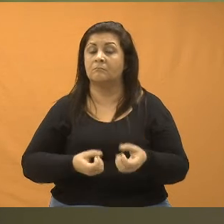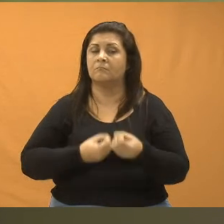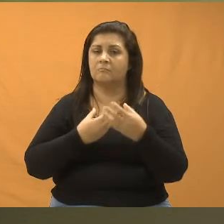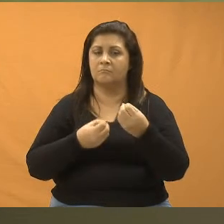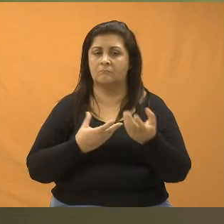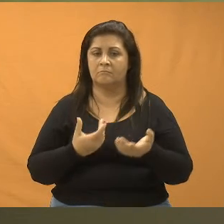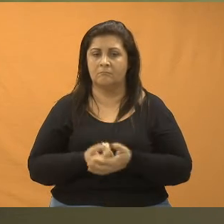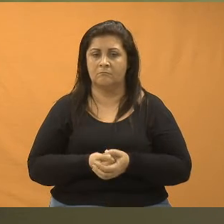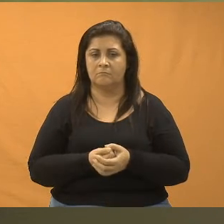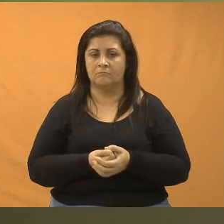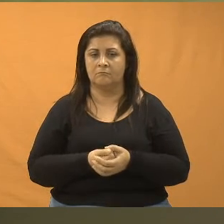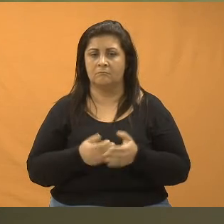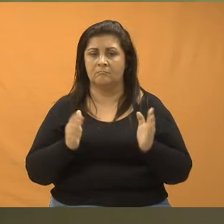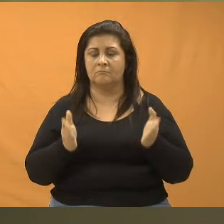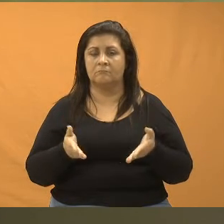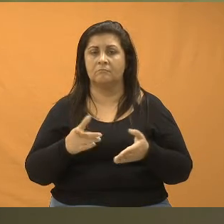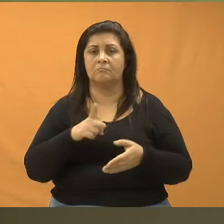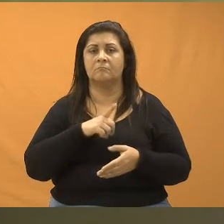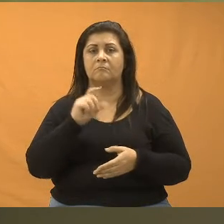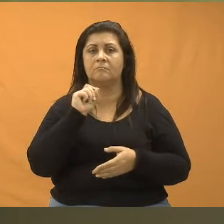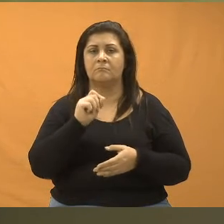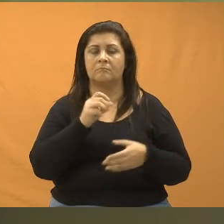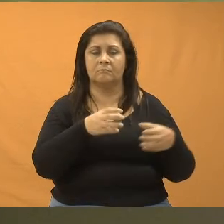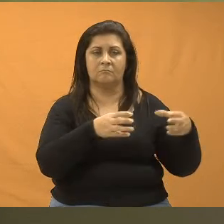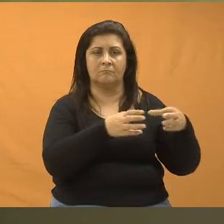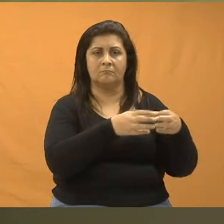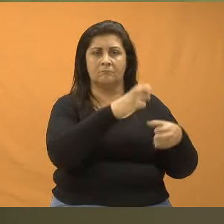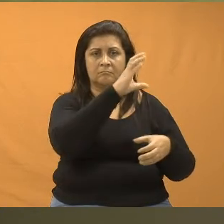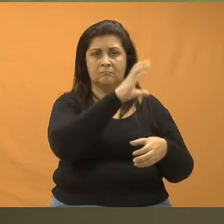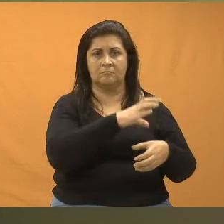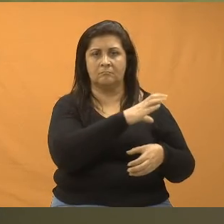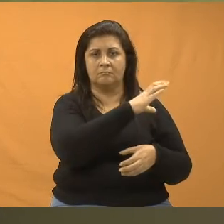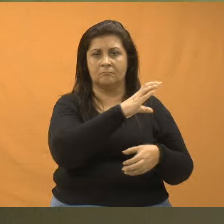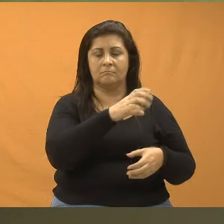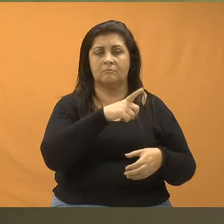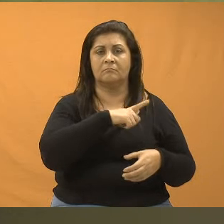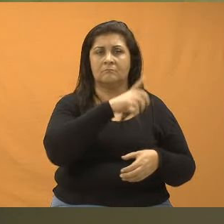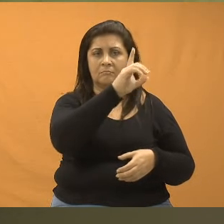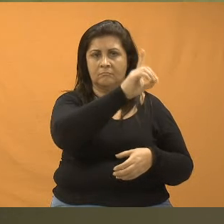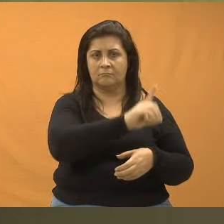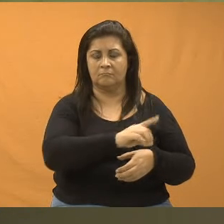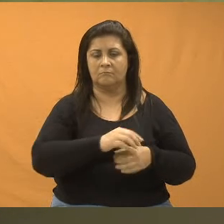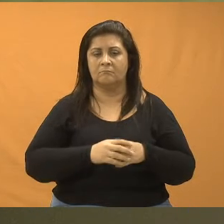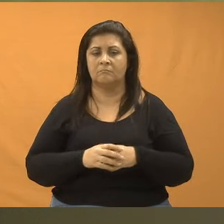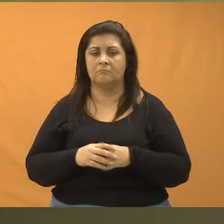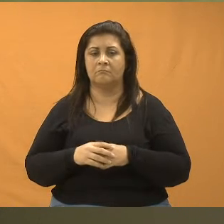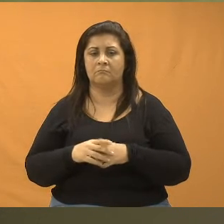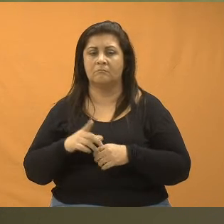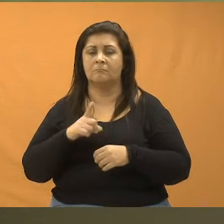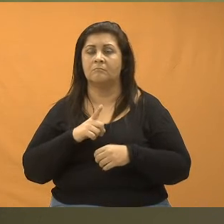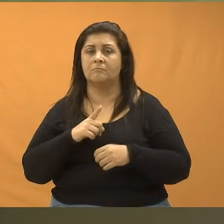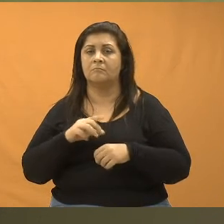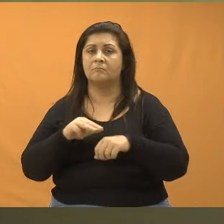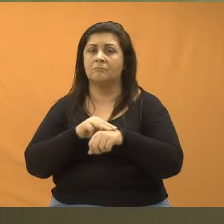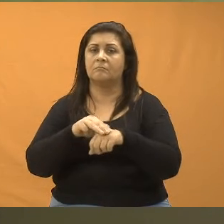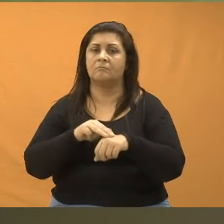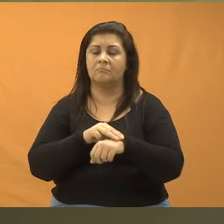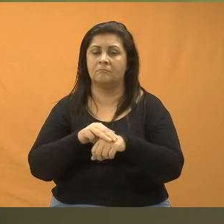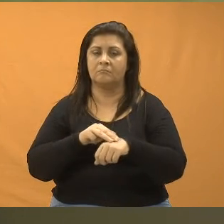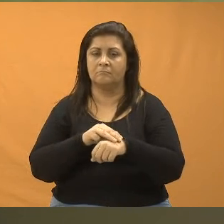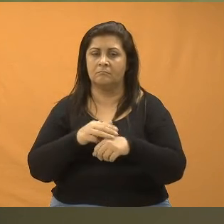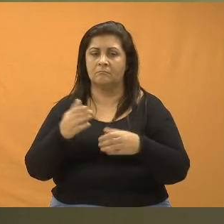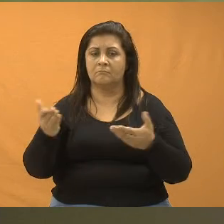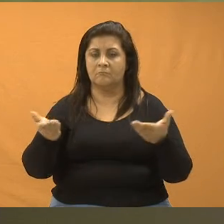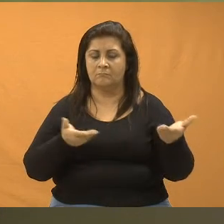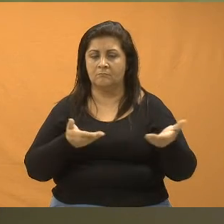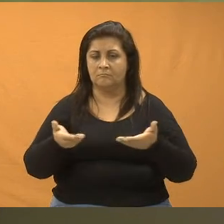o que existe? Uma diretoria da Irmandade, né? E existe uma intenção de negociação da Prefeitura com a